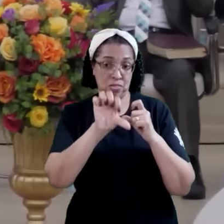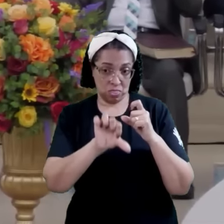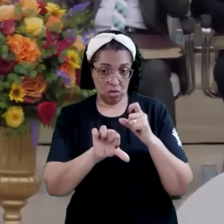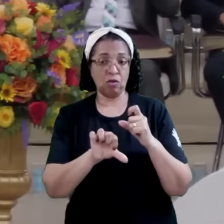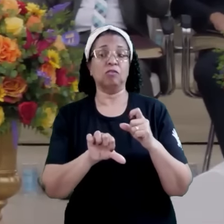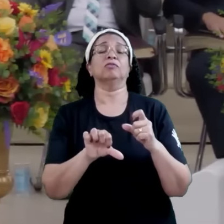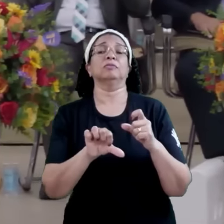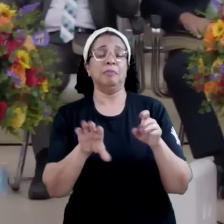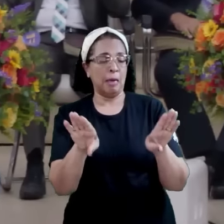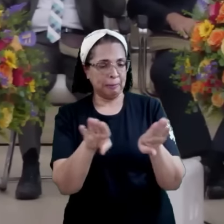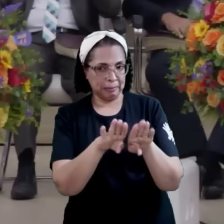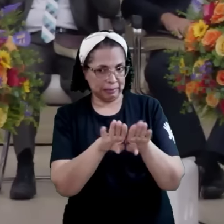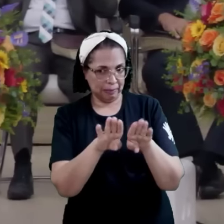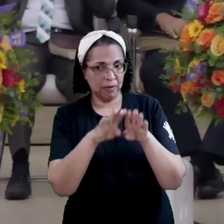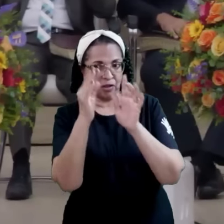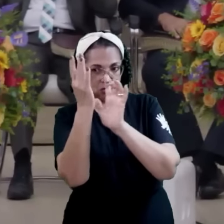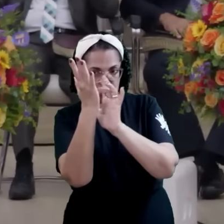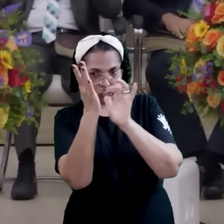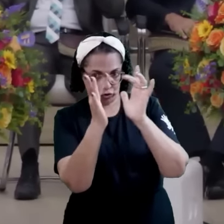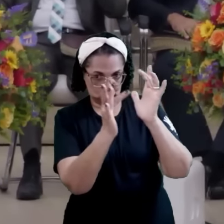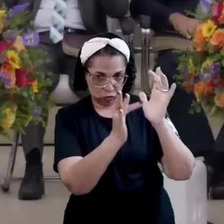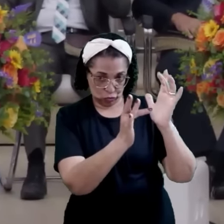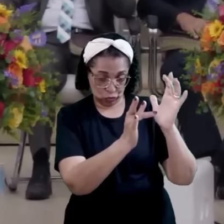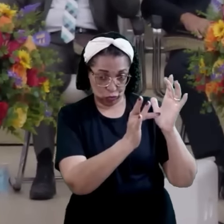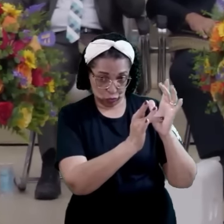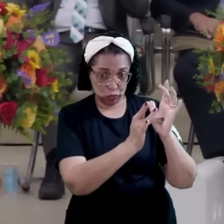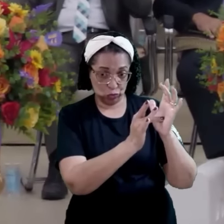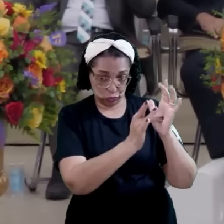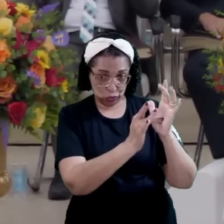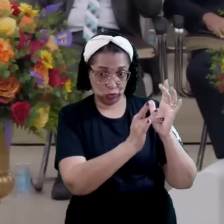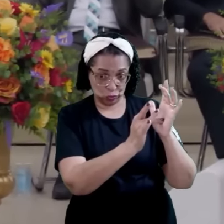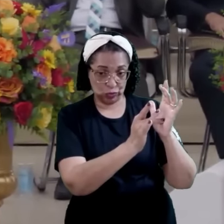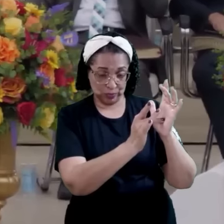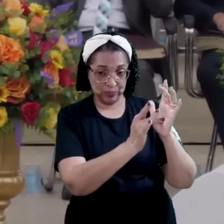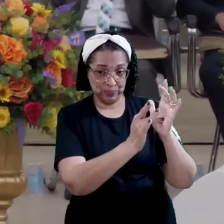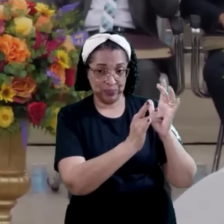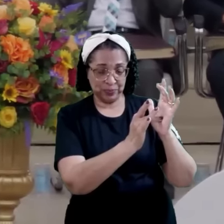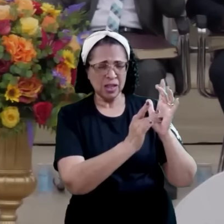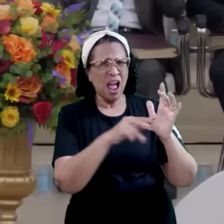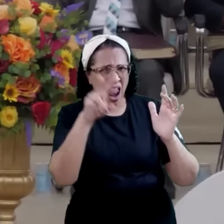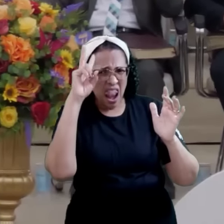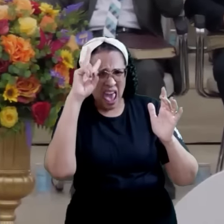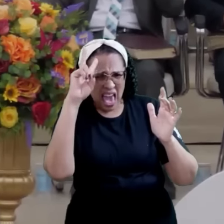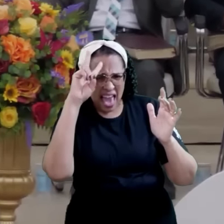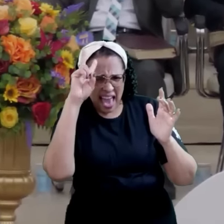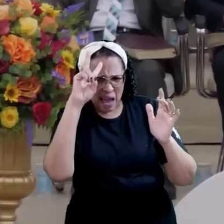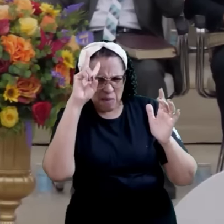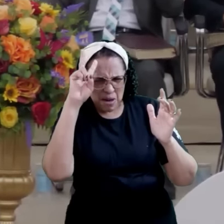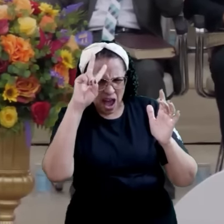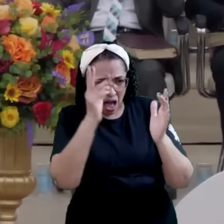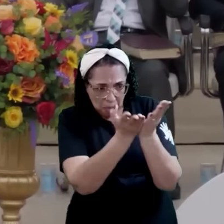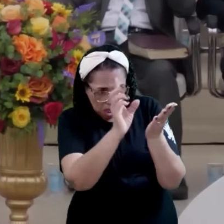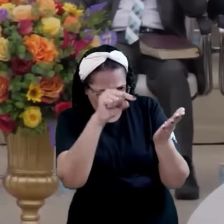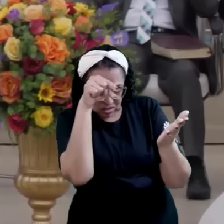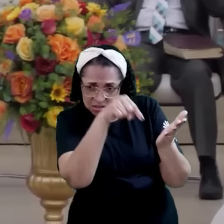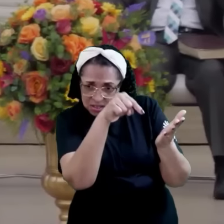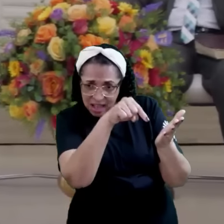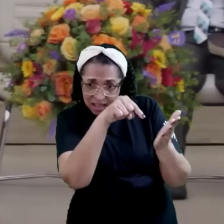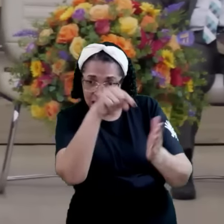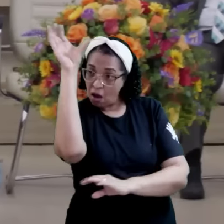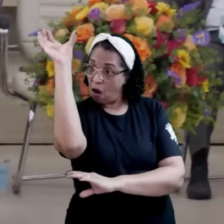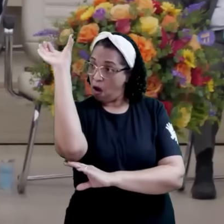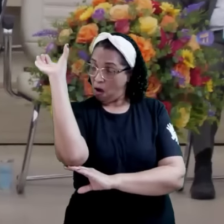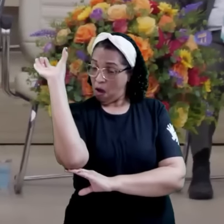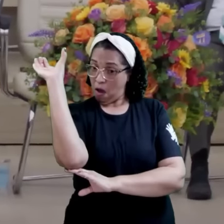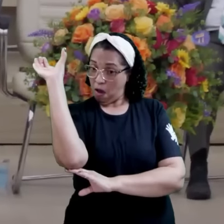aí alguém gritou num pé de árvore ela disse então Olha para cima que nós estamos embaixo da árvore Jesus ela disse se o galo existe